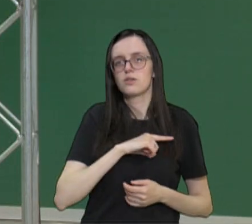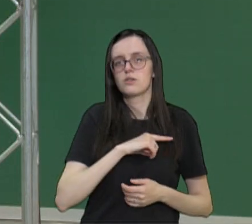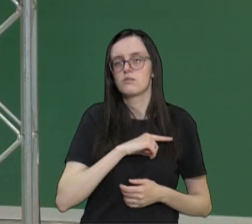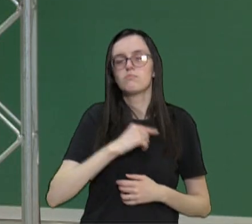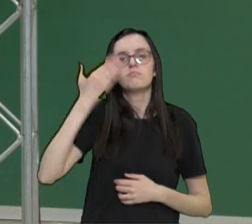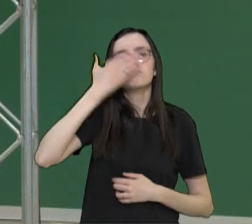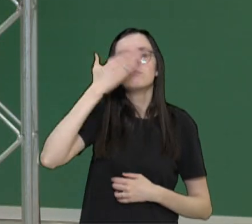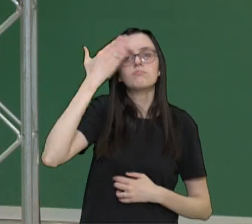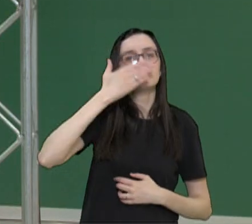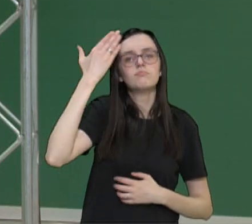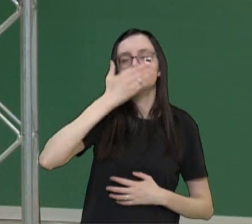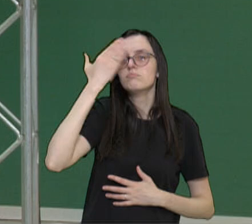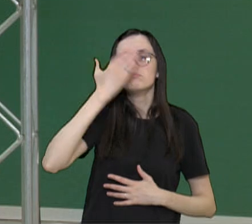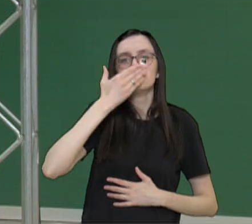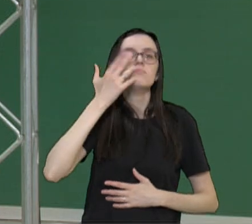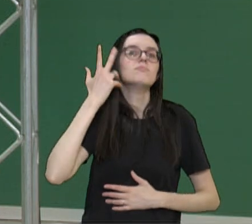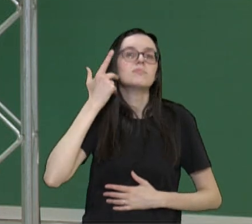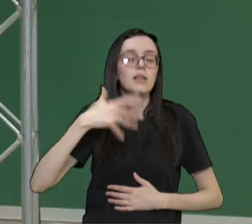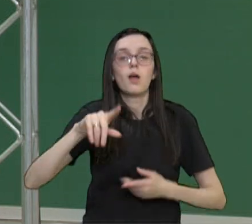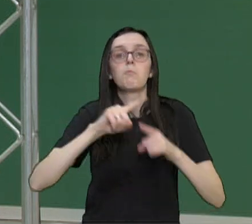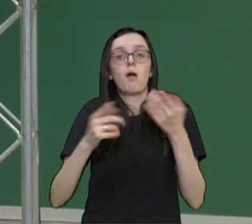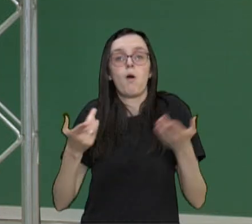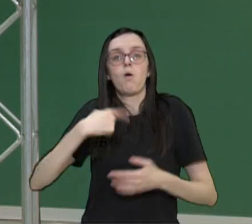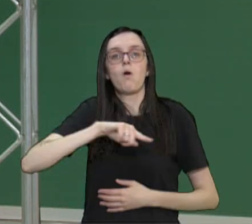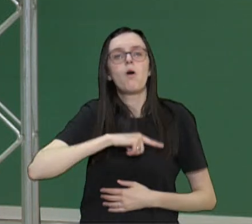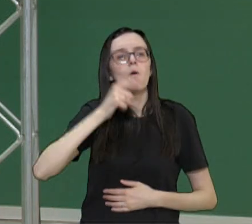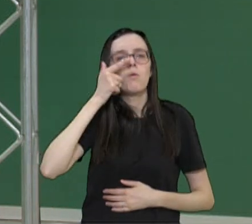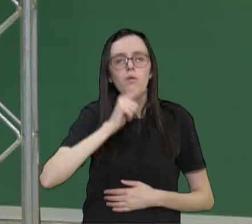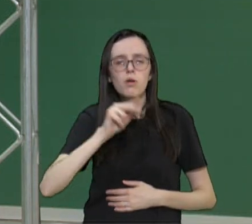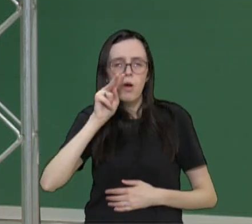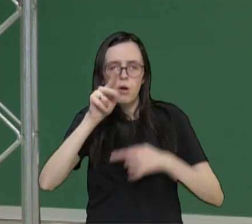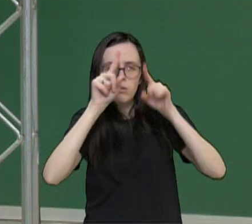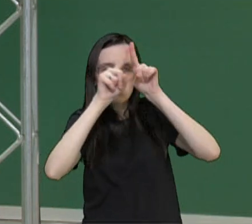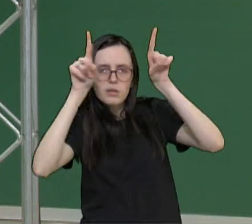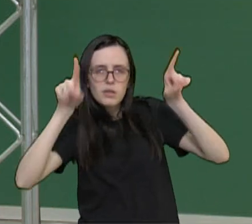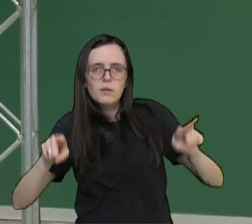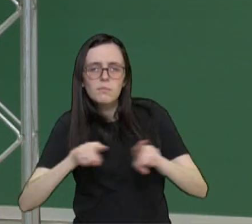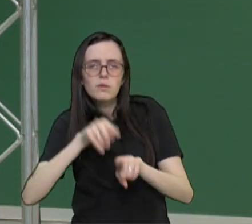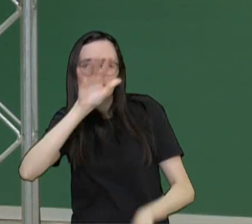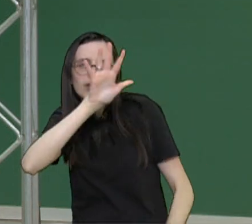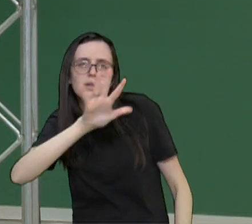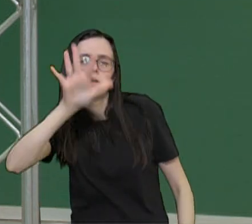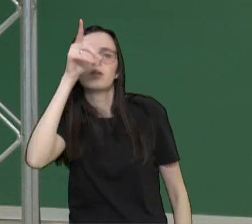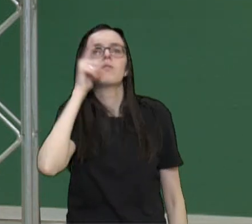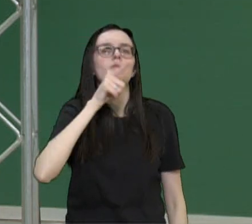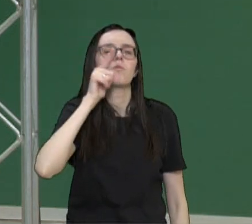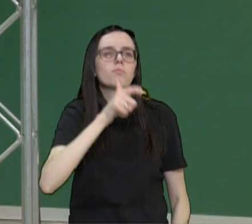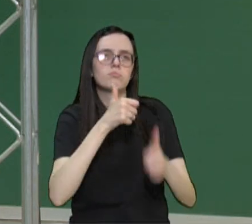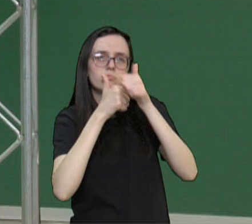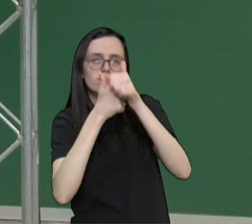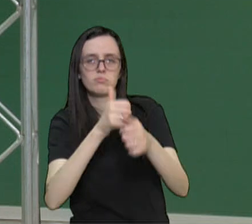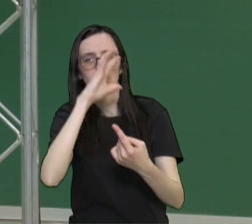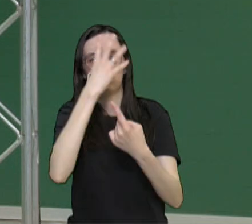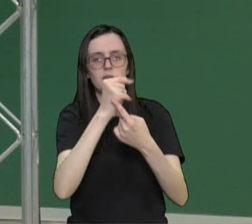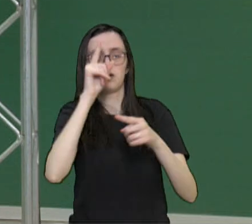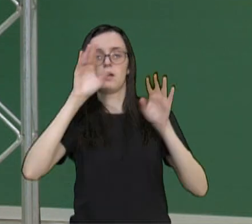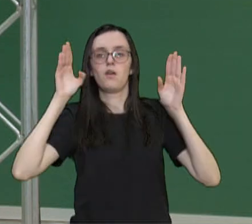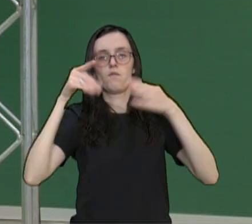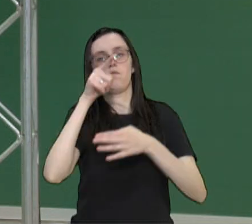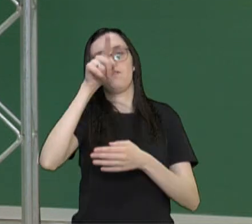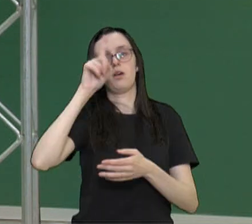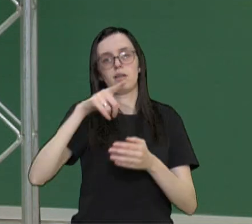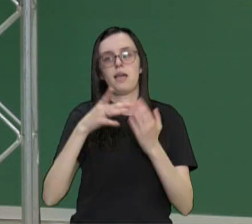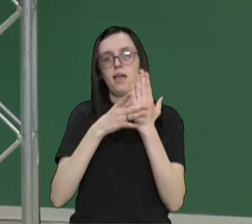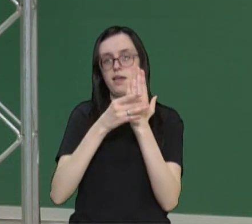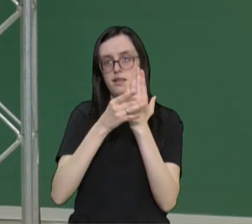com tanta fluência e agora a gente está conseguindo observar a obra. A concepção das artes, da Academia de Belas Artes, é voltada para o realismo